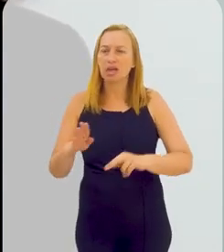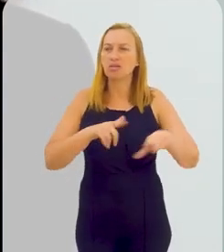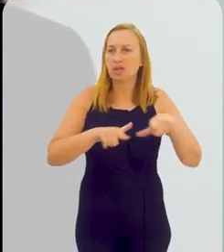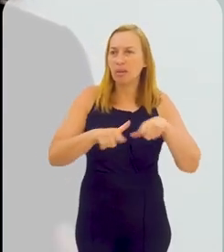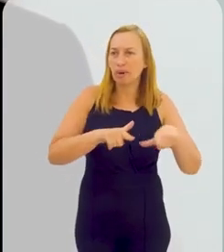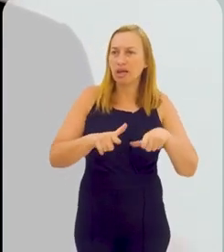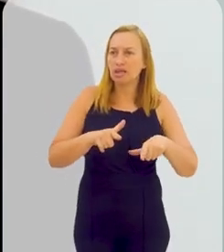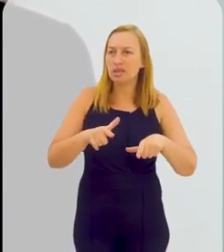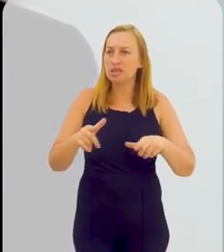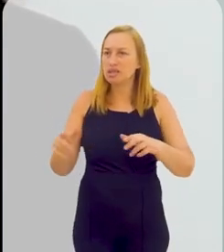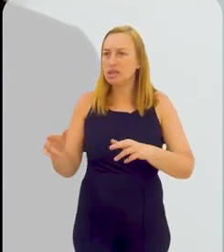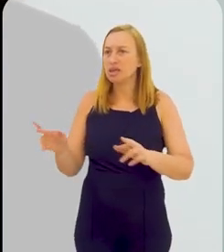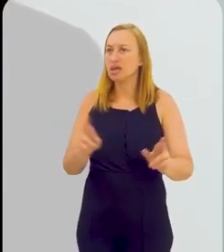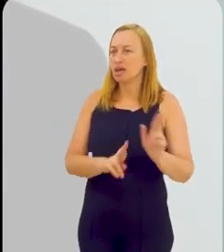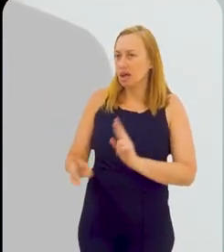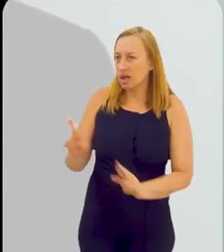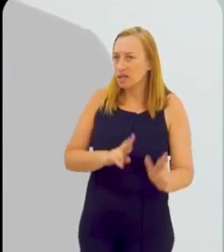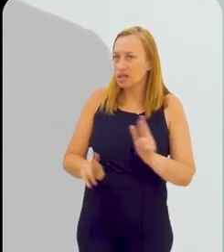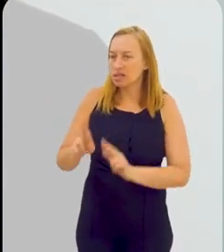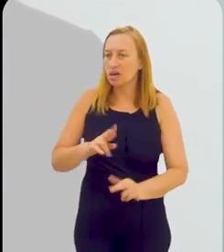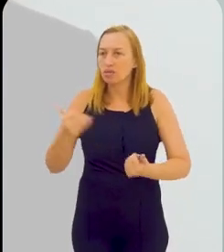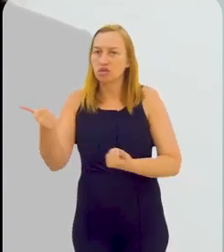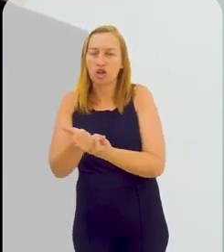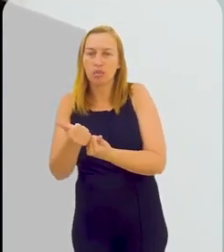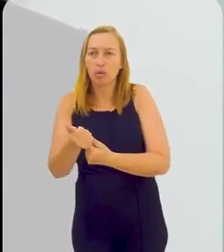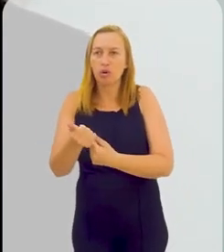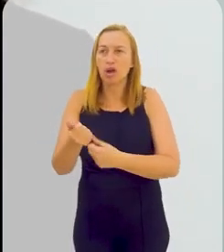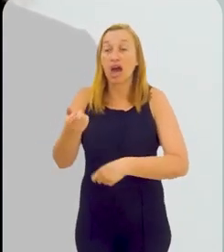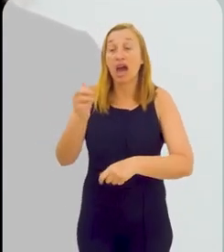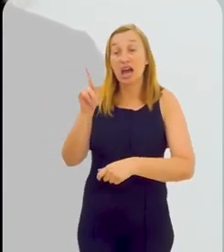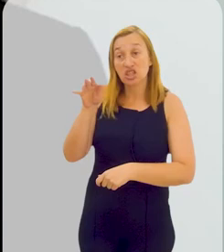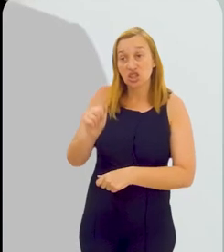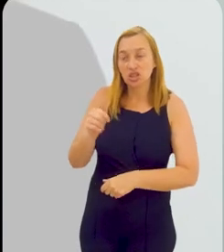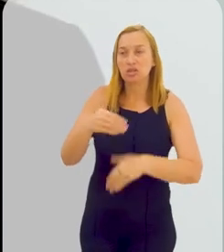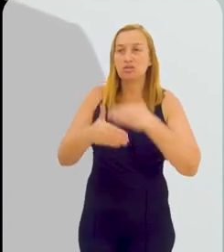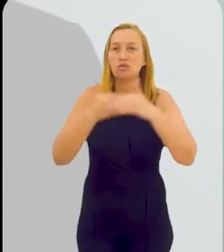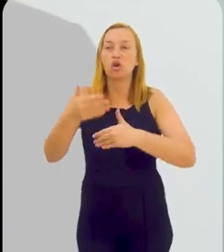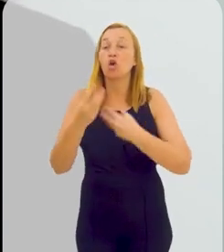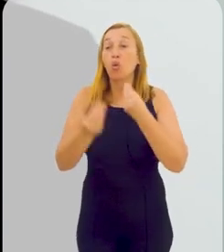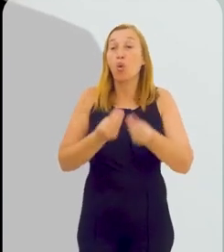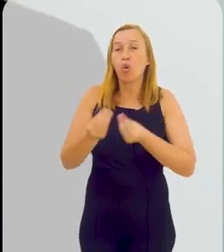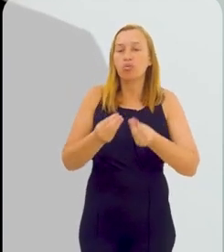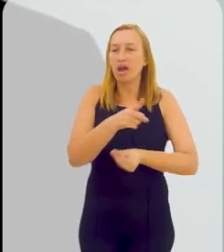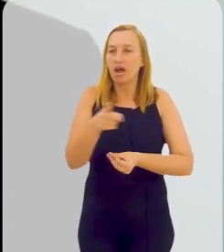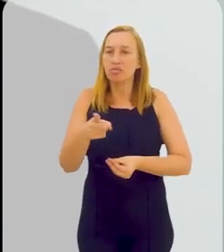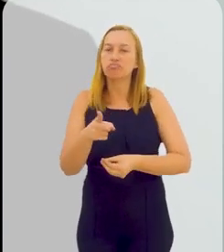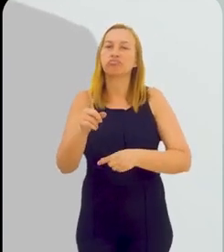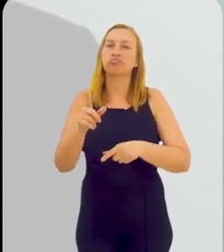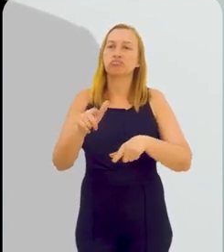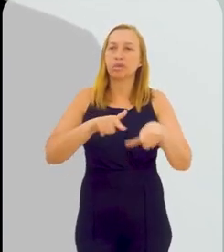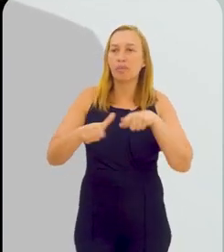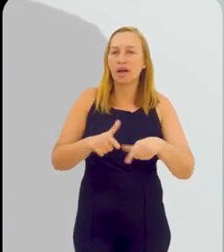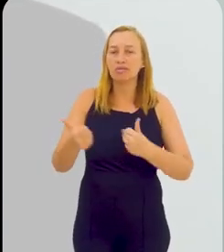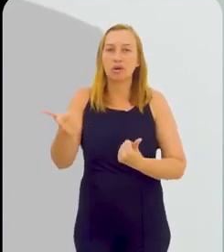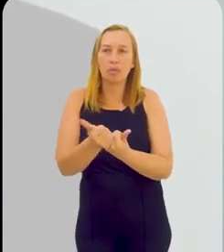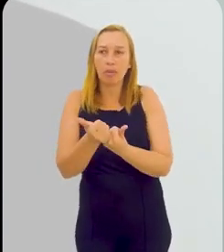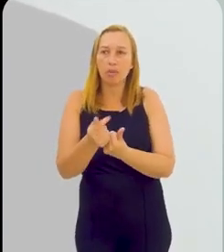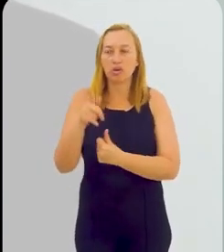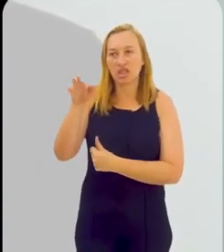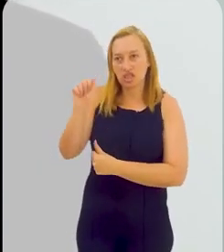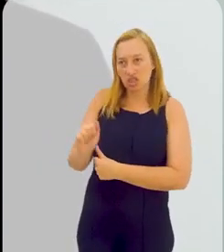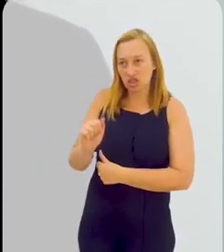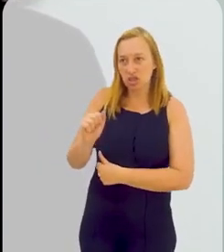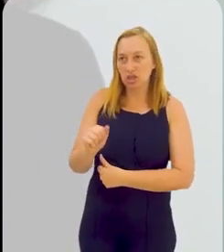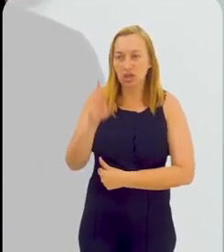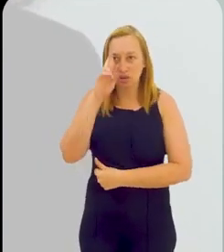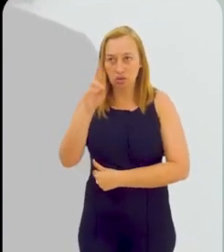nesse diálogo, né, de construção e apoio dessas agendas de desenvolvimento, como é a atuação de vocês para apoio